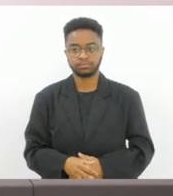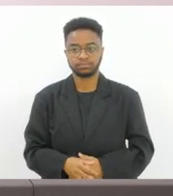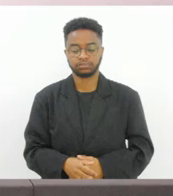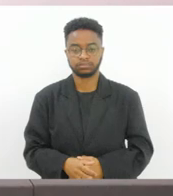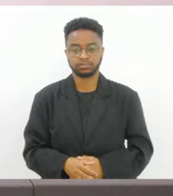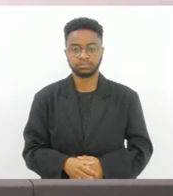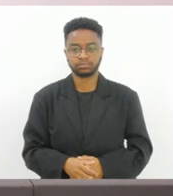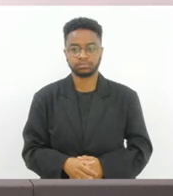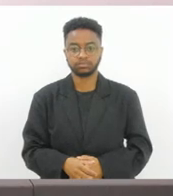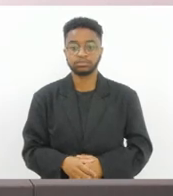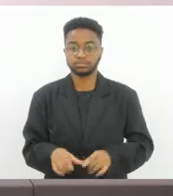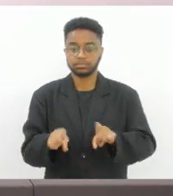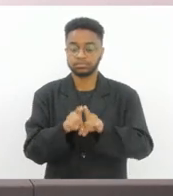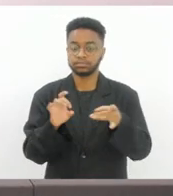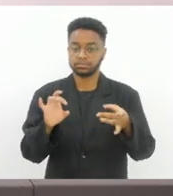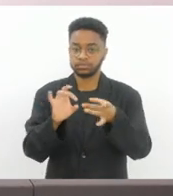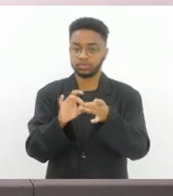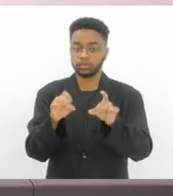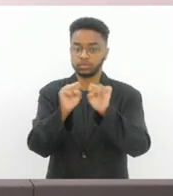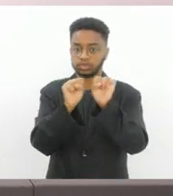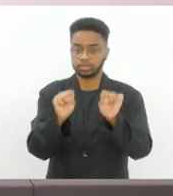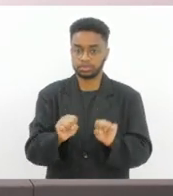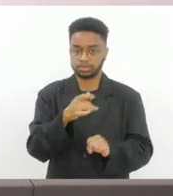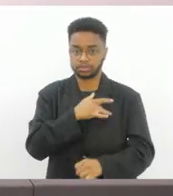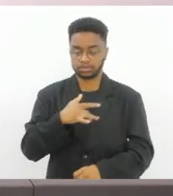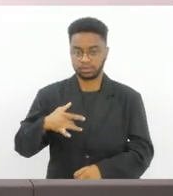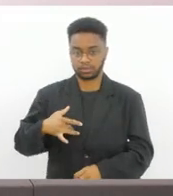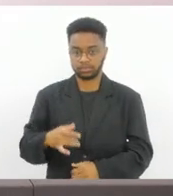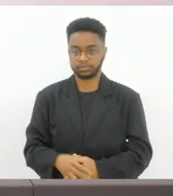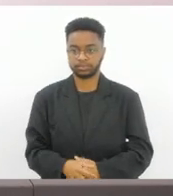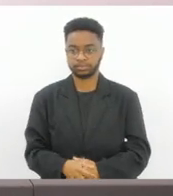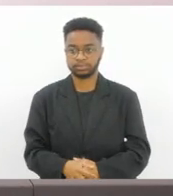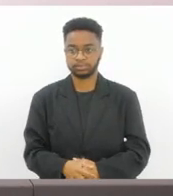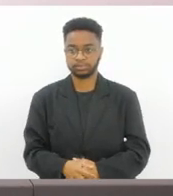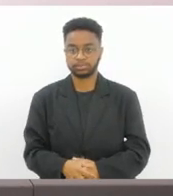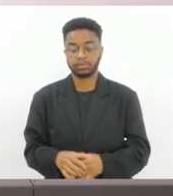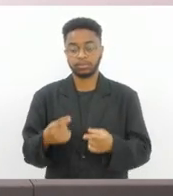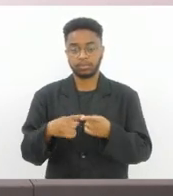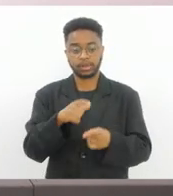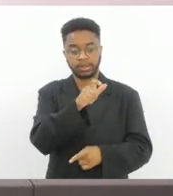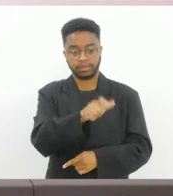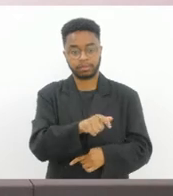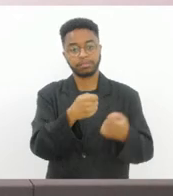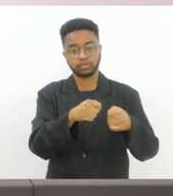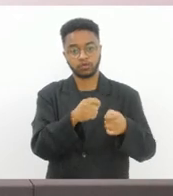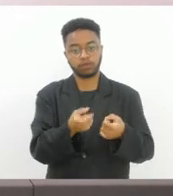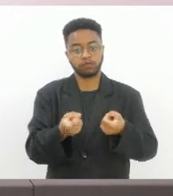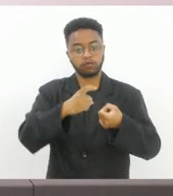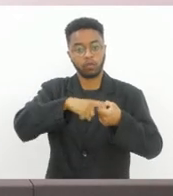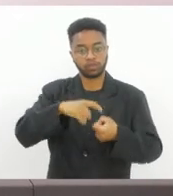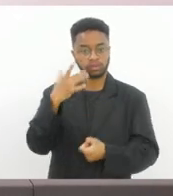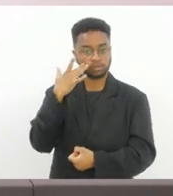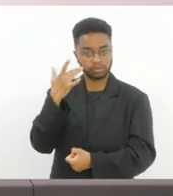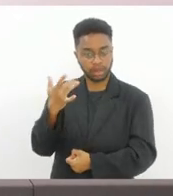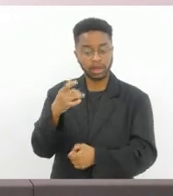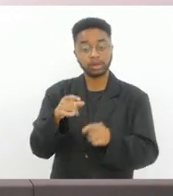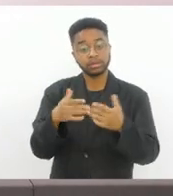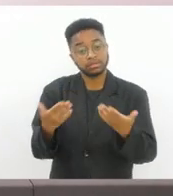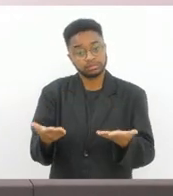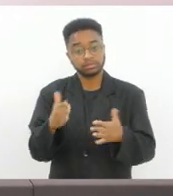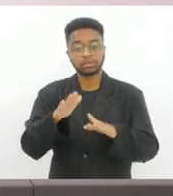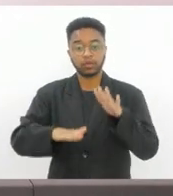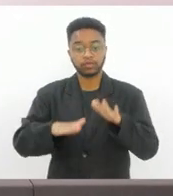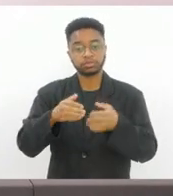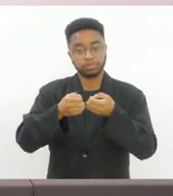enfrentando mesmo no sistema de saúde. A vítima teve que retornar no dia seguinte, e o que pode ter